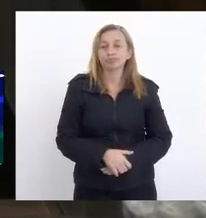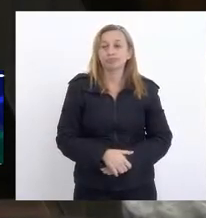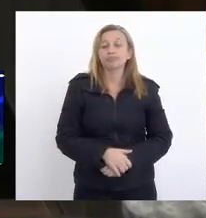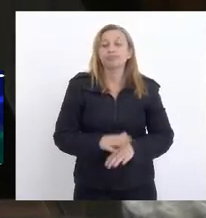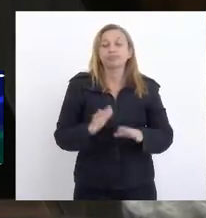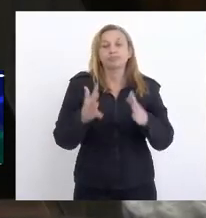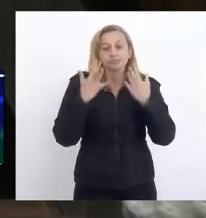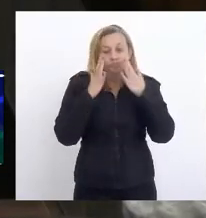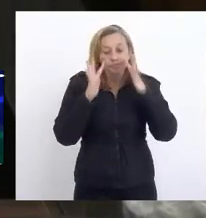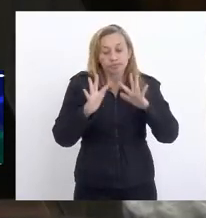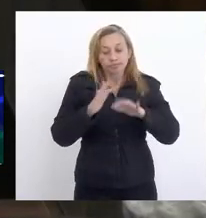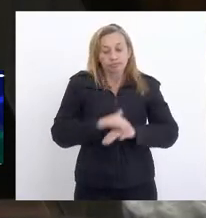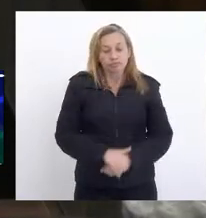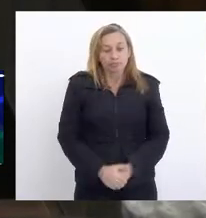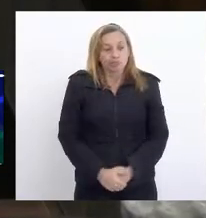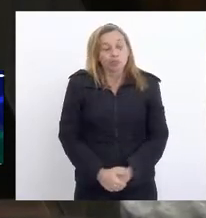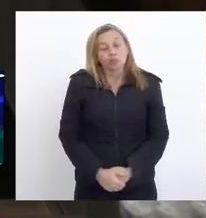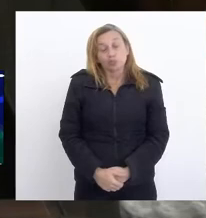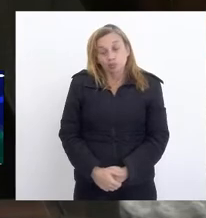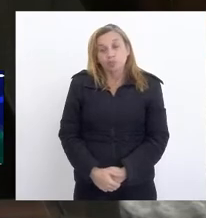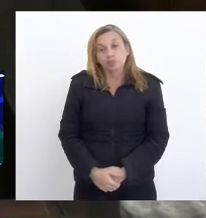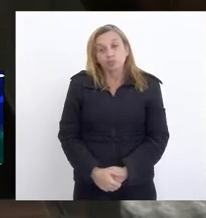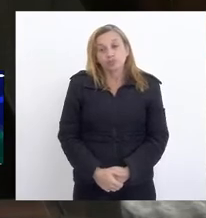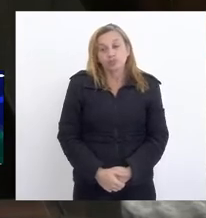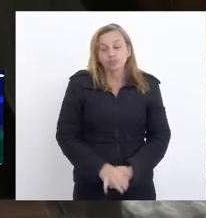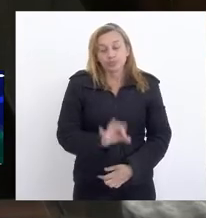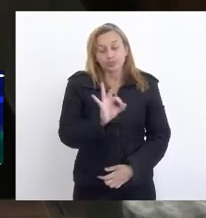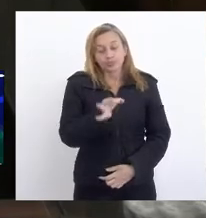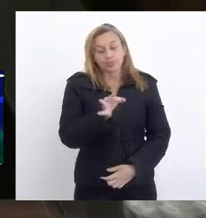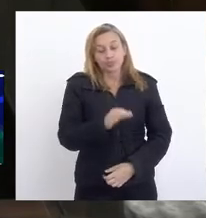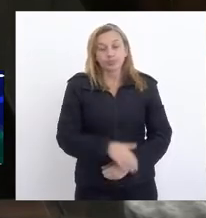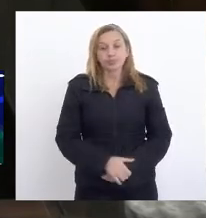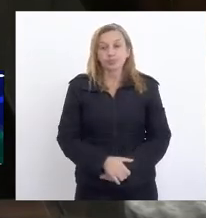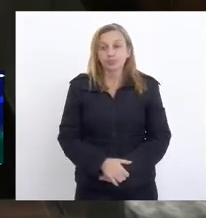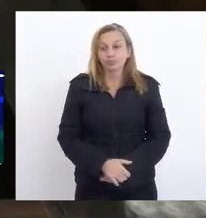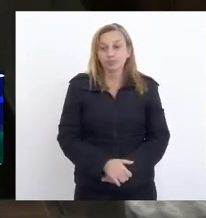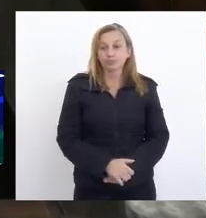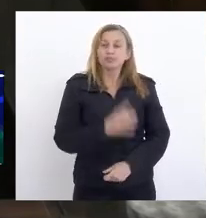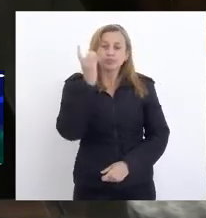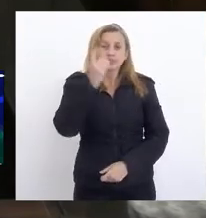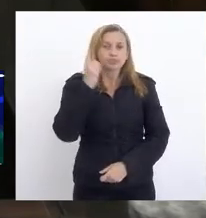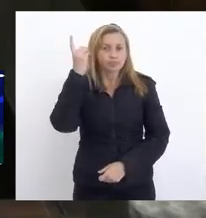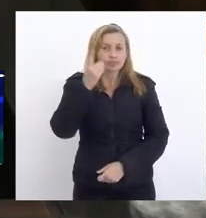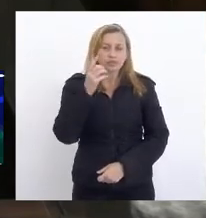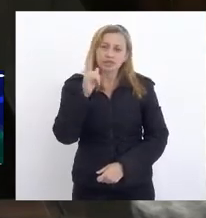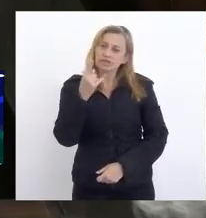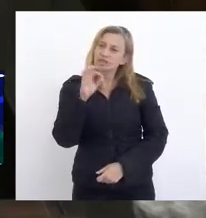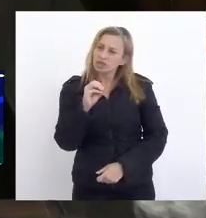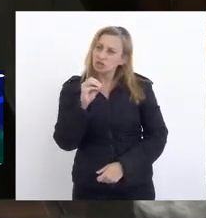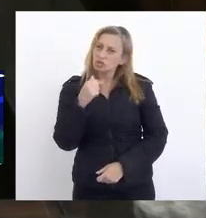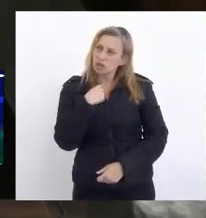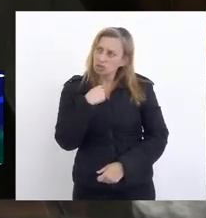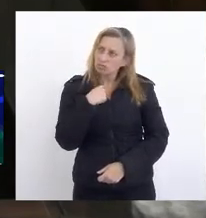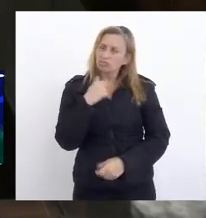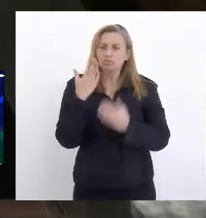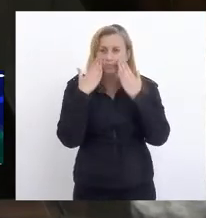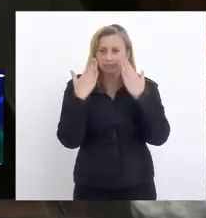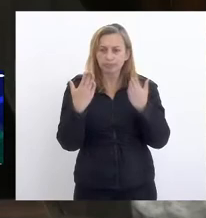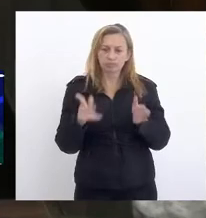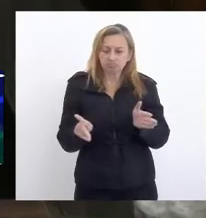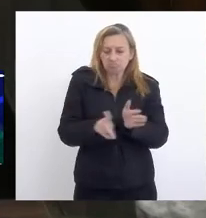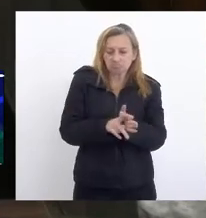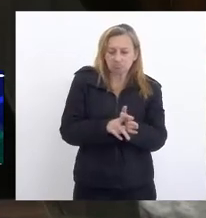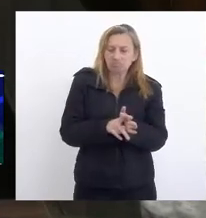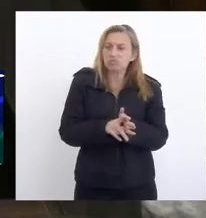Isso me chamou a atenção. Especificamente, o deputado Sérgio Fernandes e eu apresentamos um